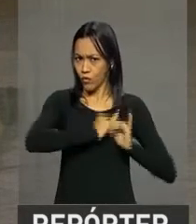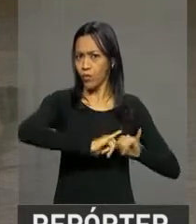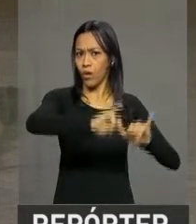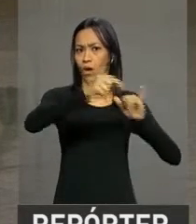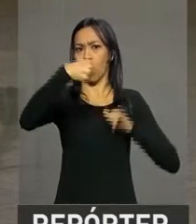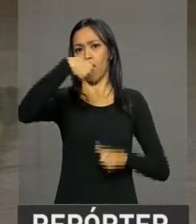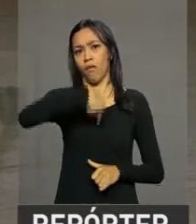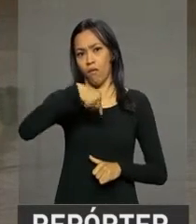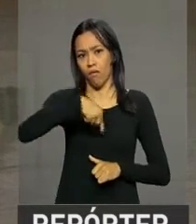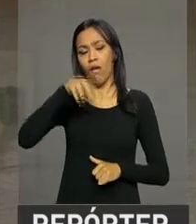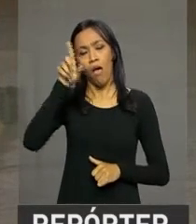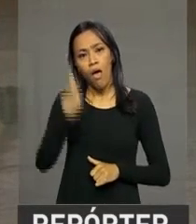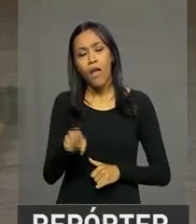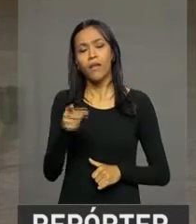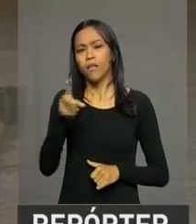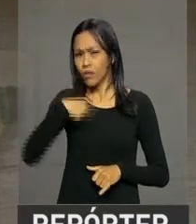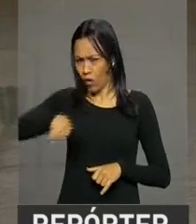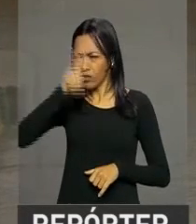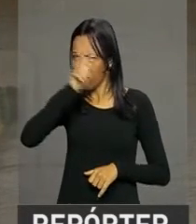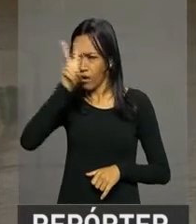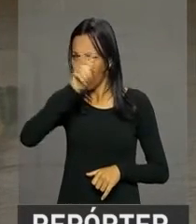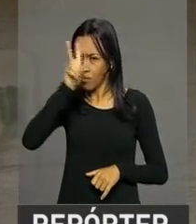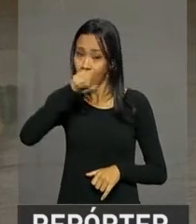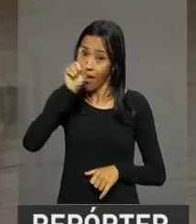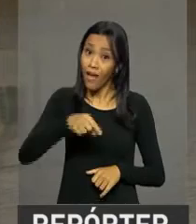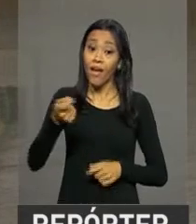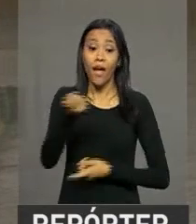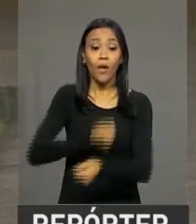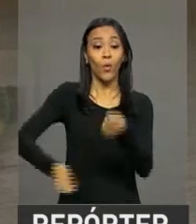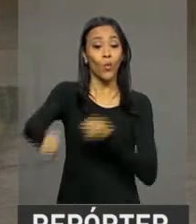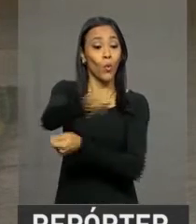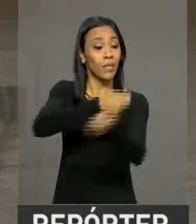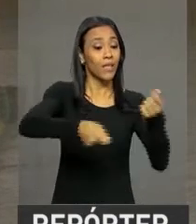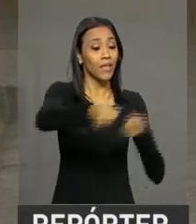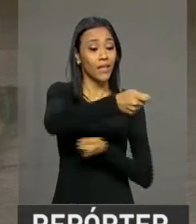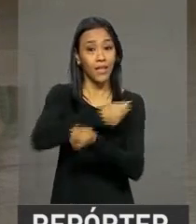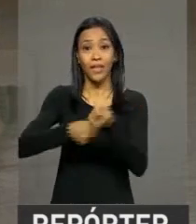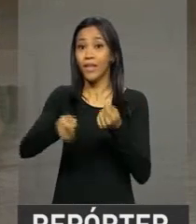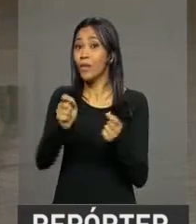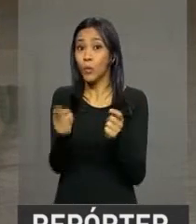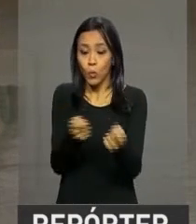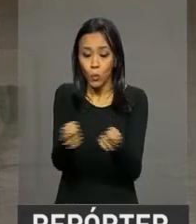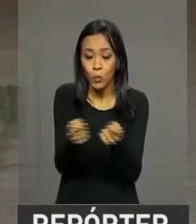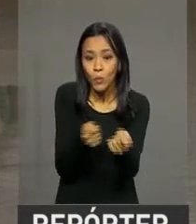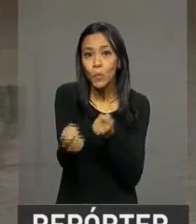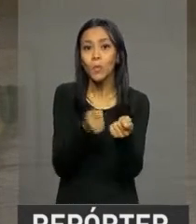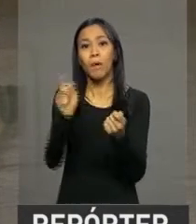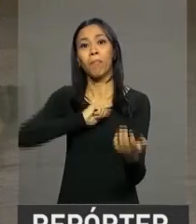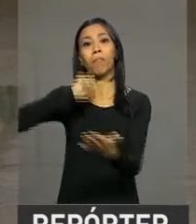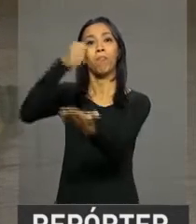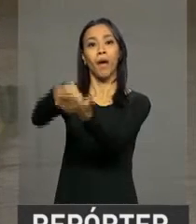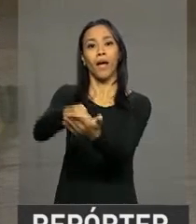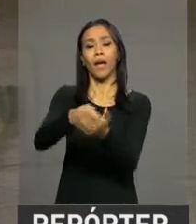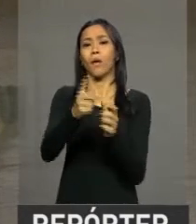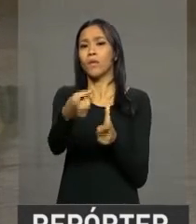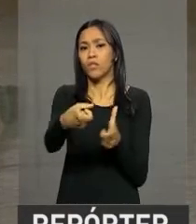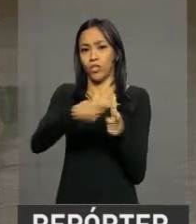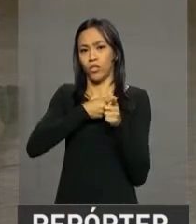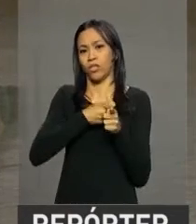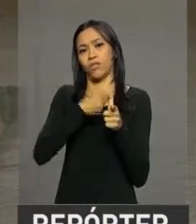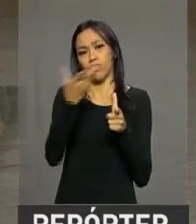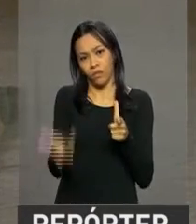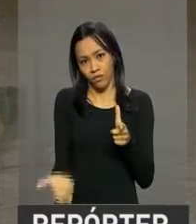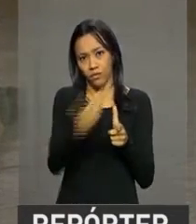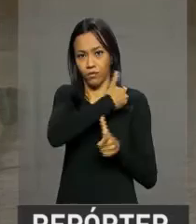meta fiscal do governo a gente lembra aí é a economia que o governo faz para pagar juros da dívida pública o presidente do